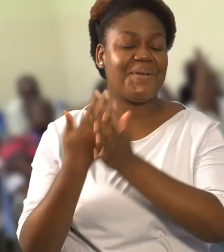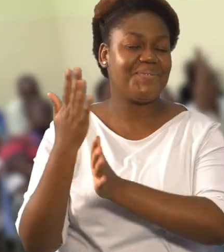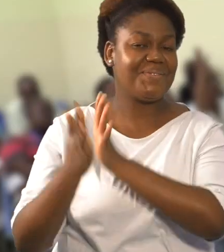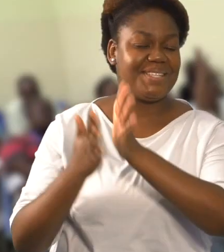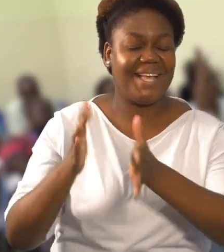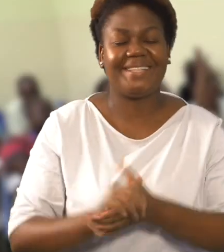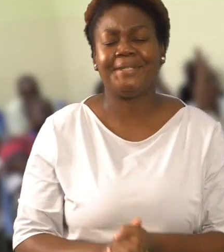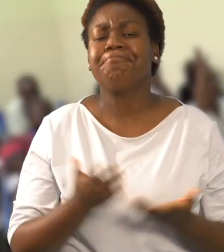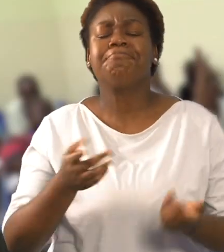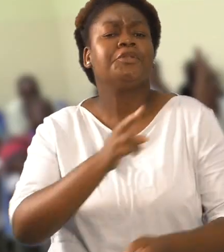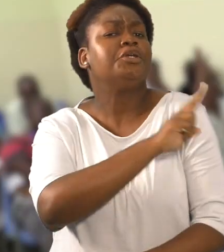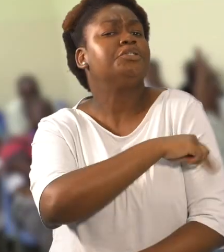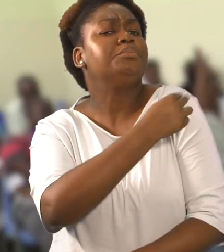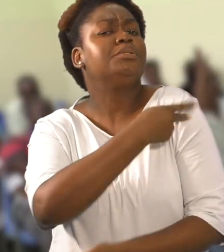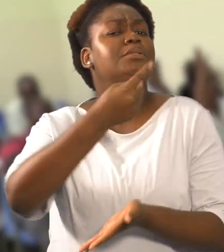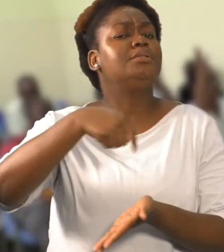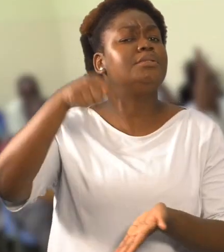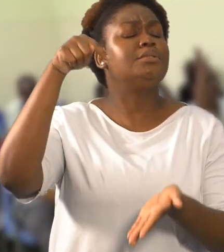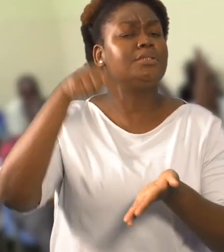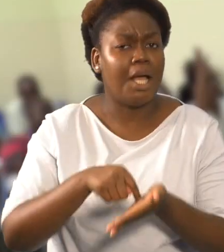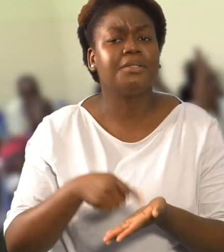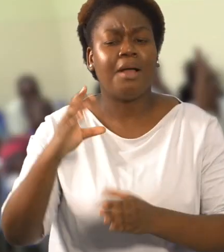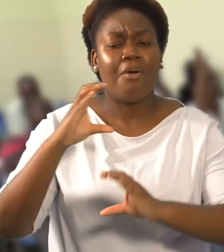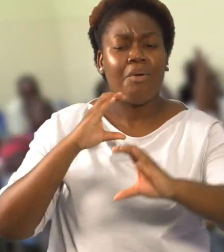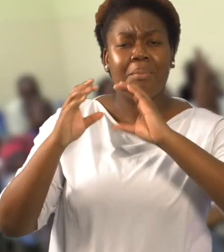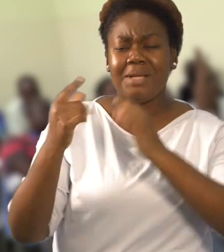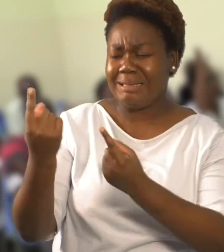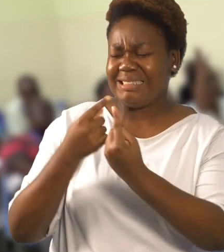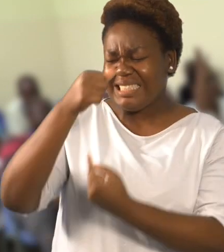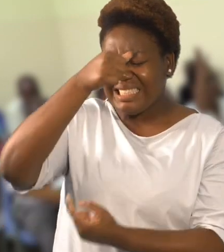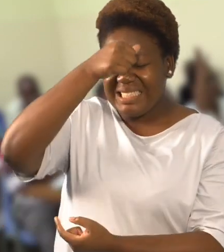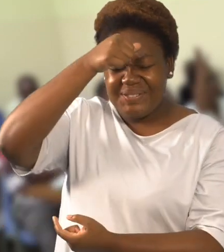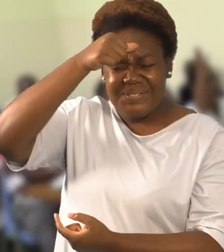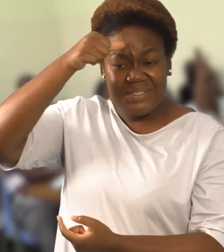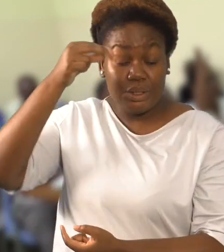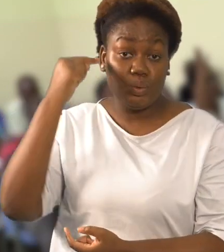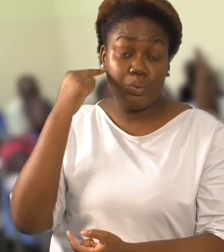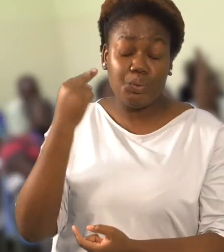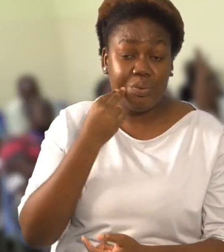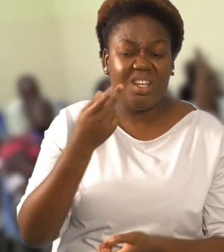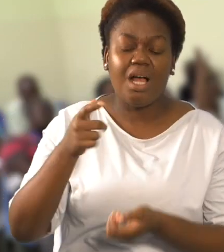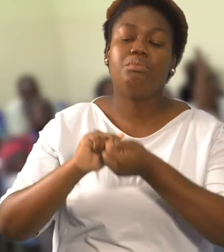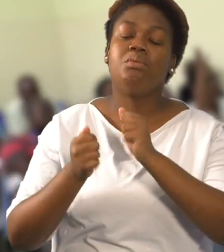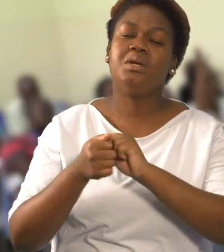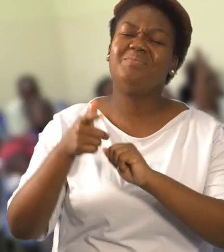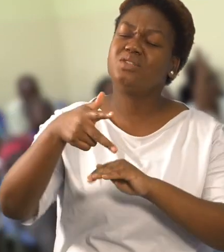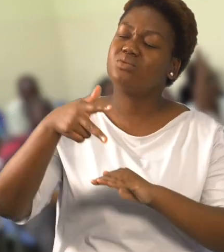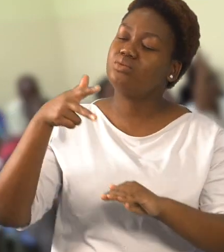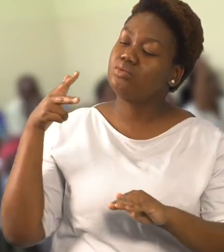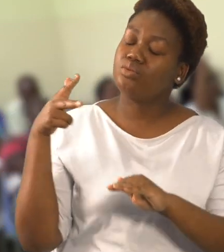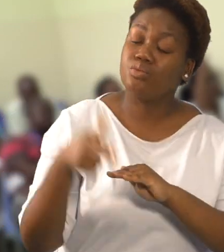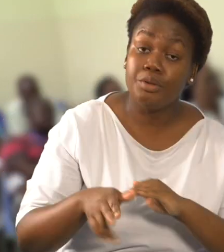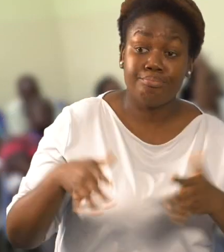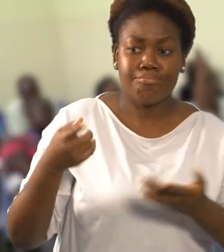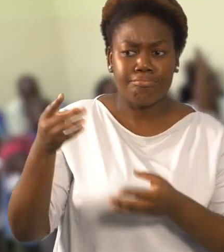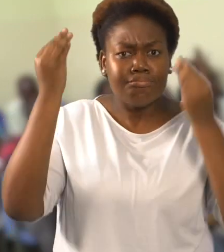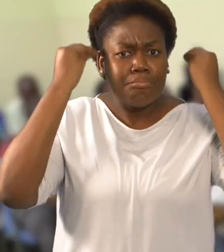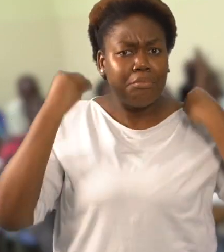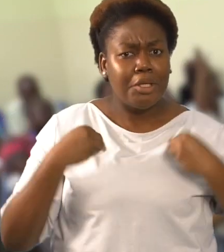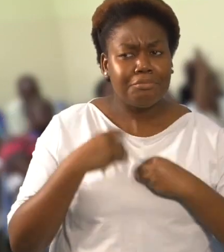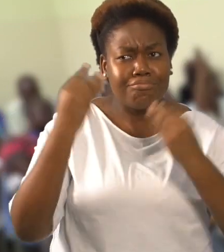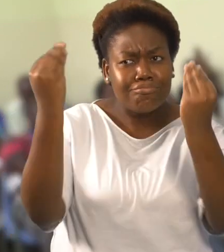Para resolver problemas de comunicação com pacientes, o Hospital Central de Maputo capacitou seus médicos em